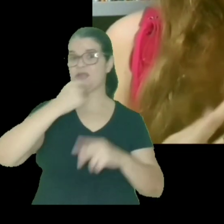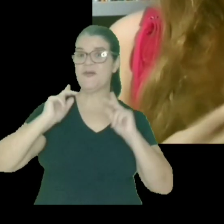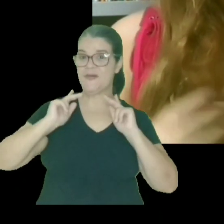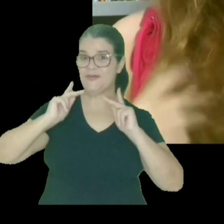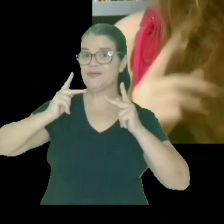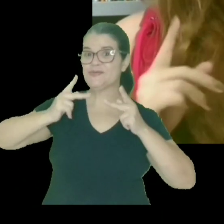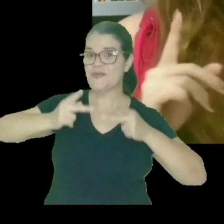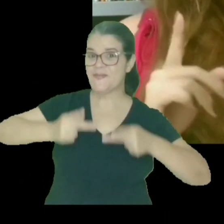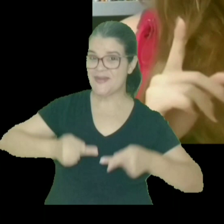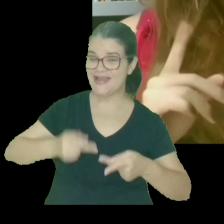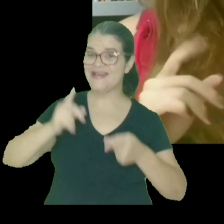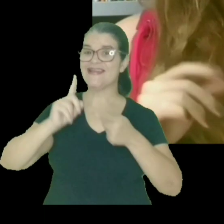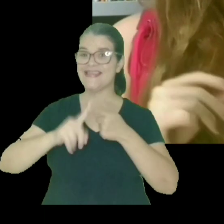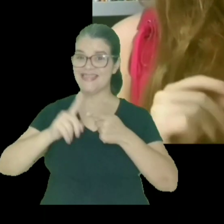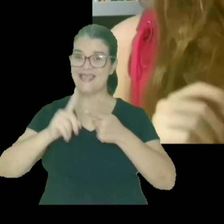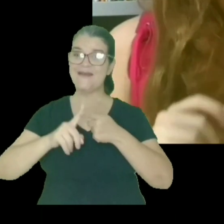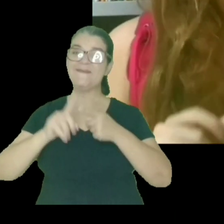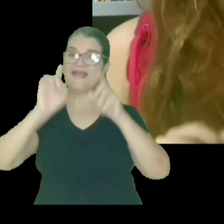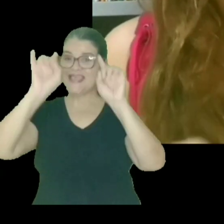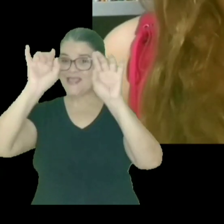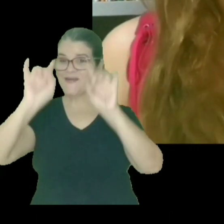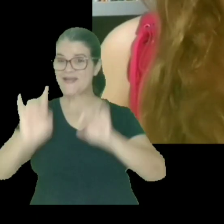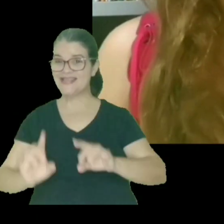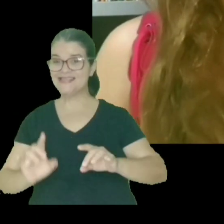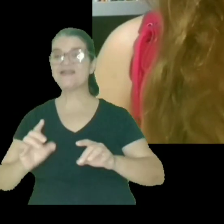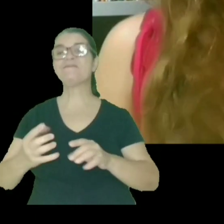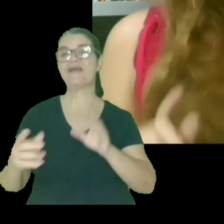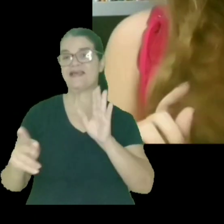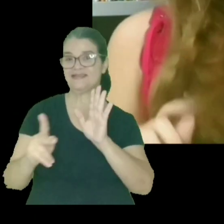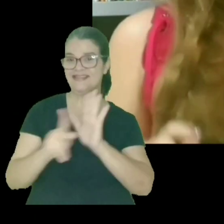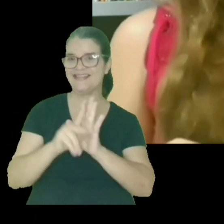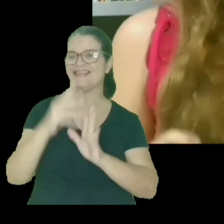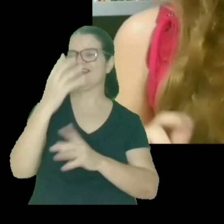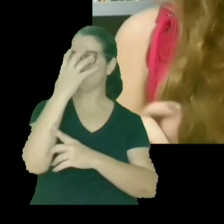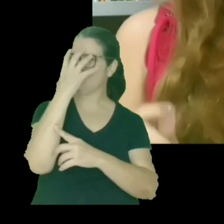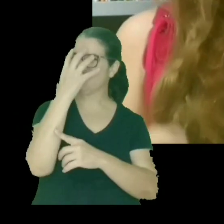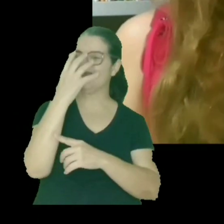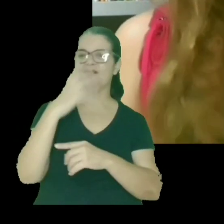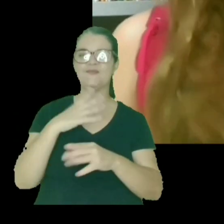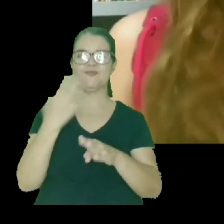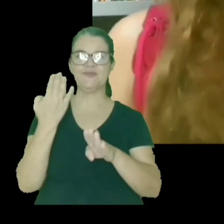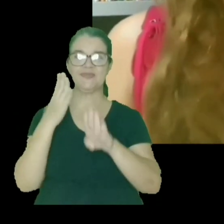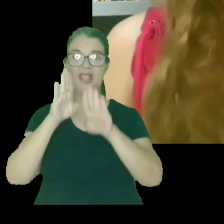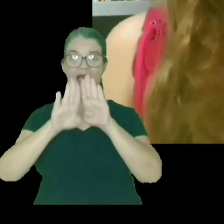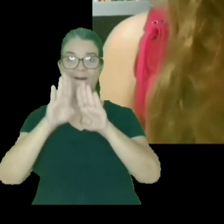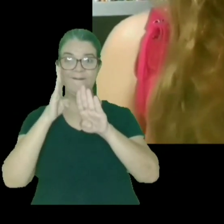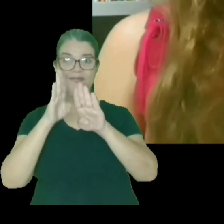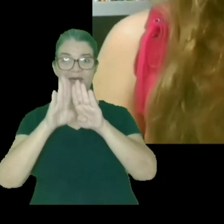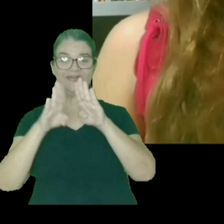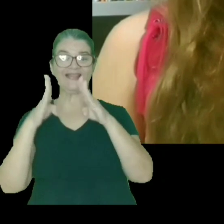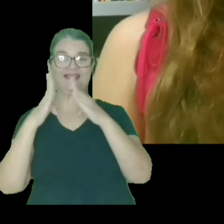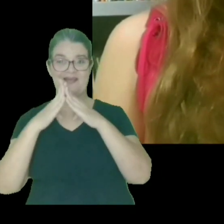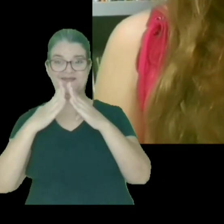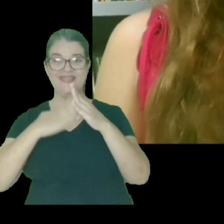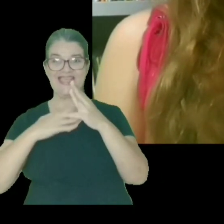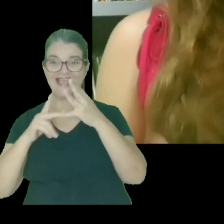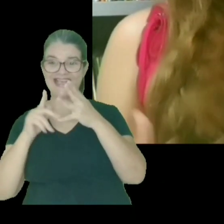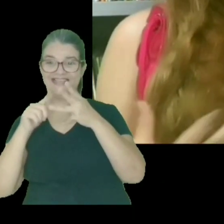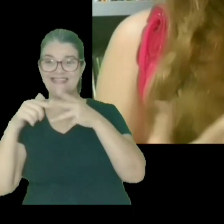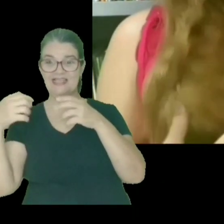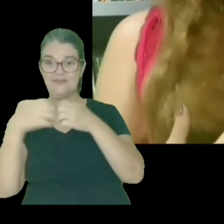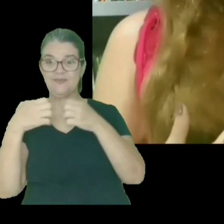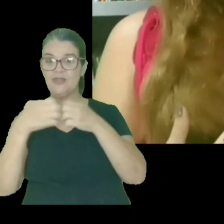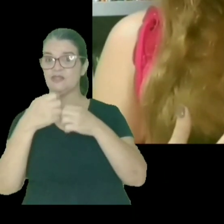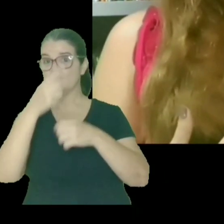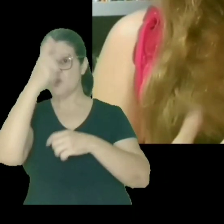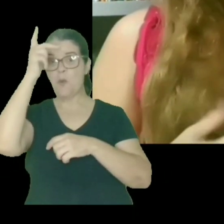também fosse uma espécie de máscara. À porta do meu pé de escada, se um mascarado